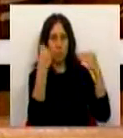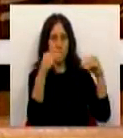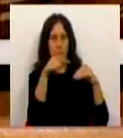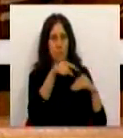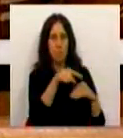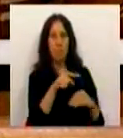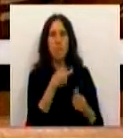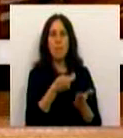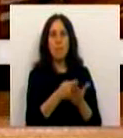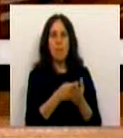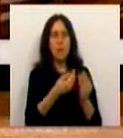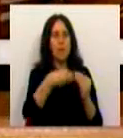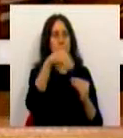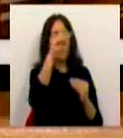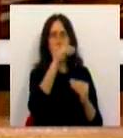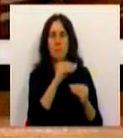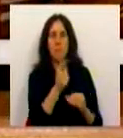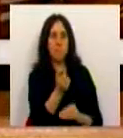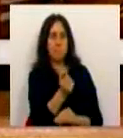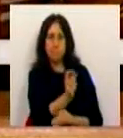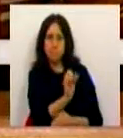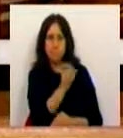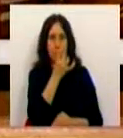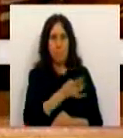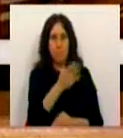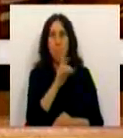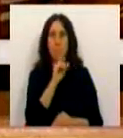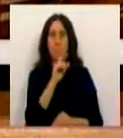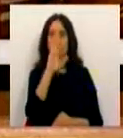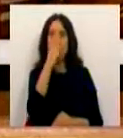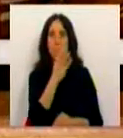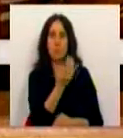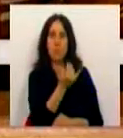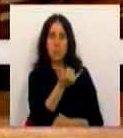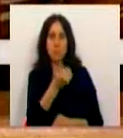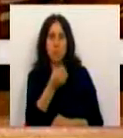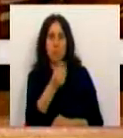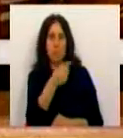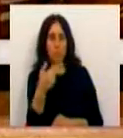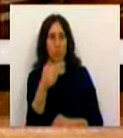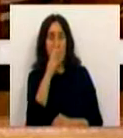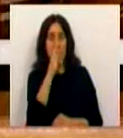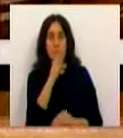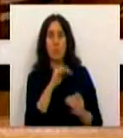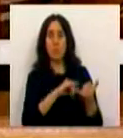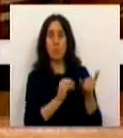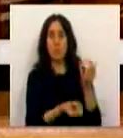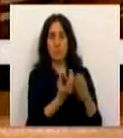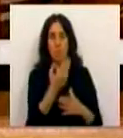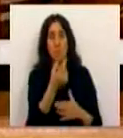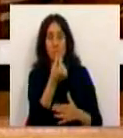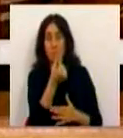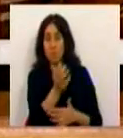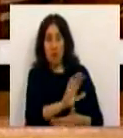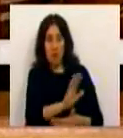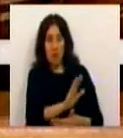e emolumentos que podem atingir hoje a soma de 250 euros por associação no ato de criação. Eliminando esta barreira